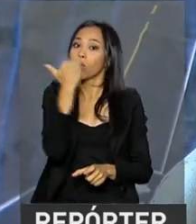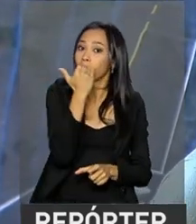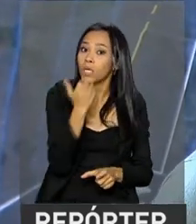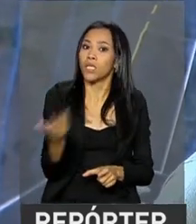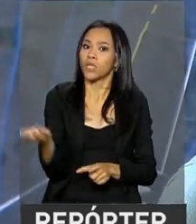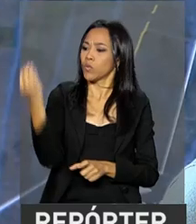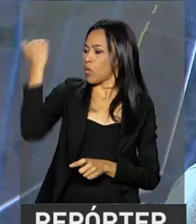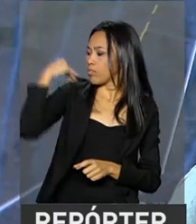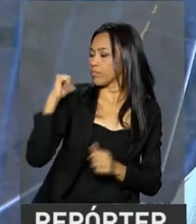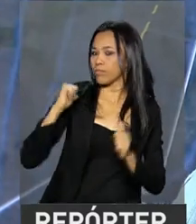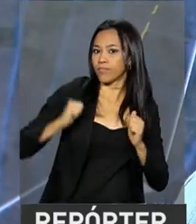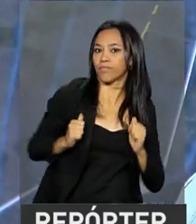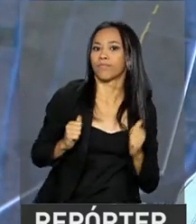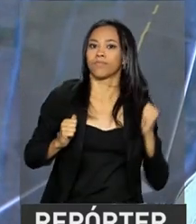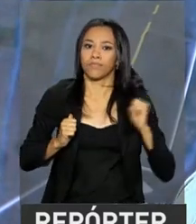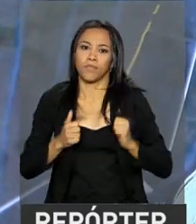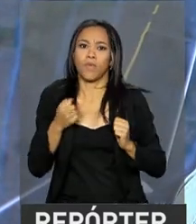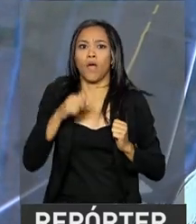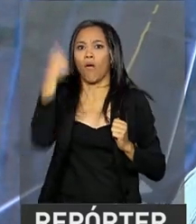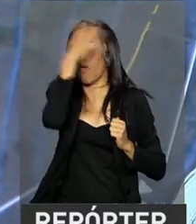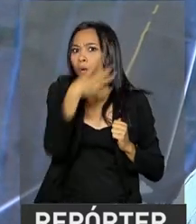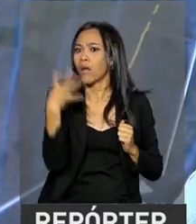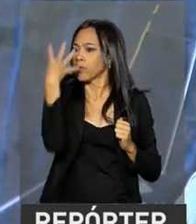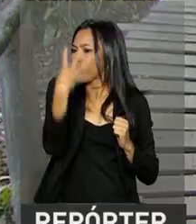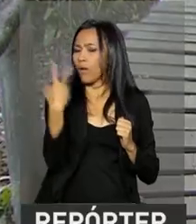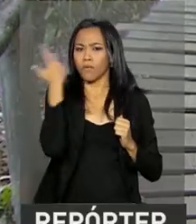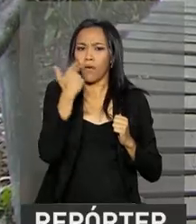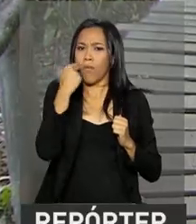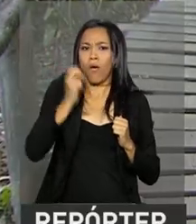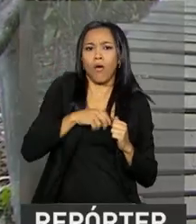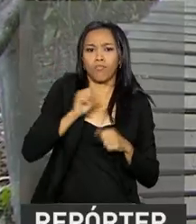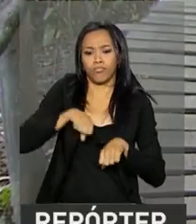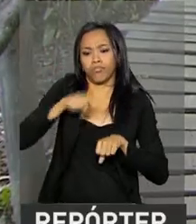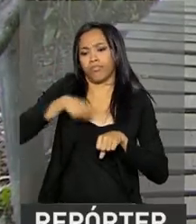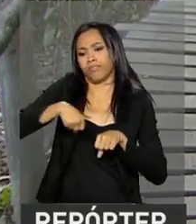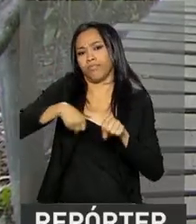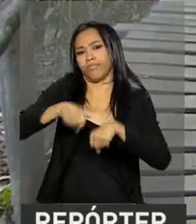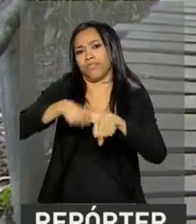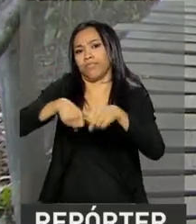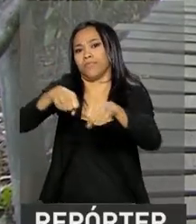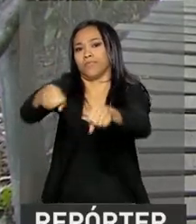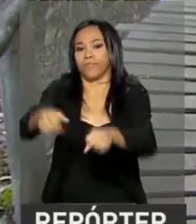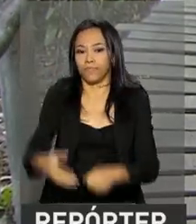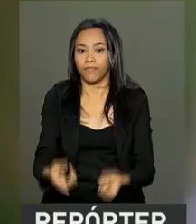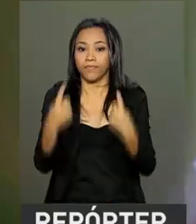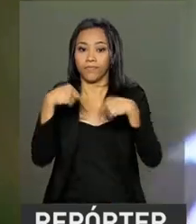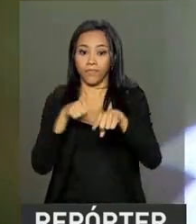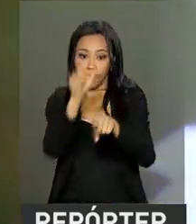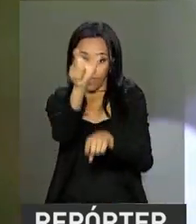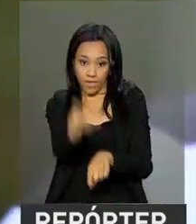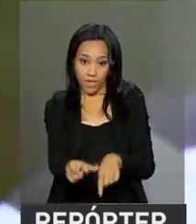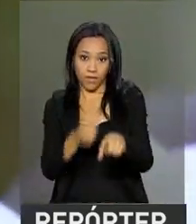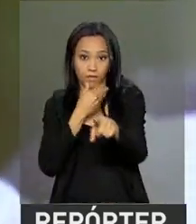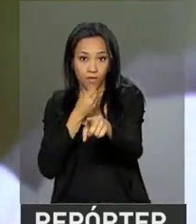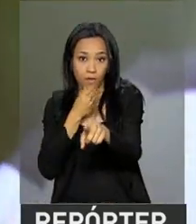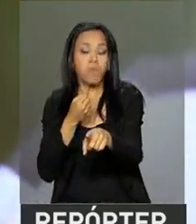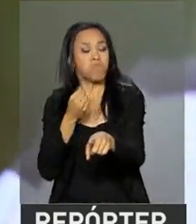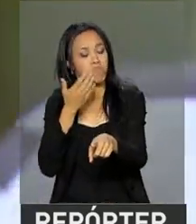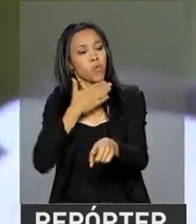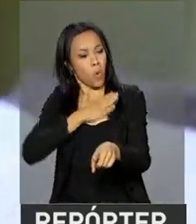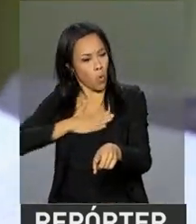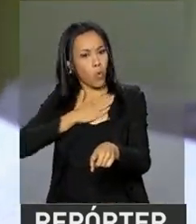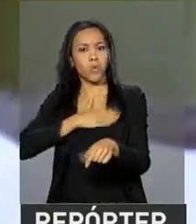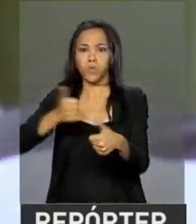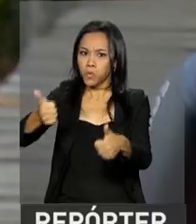ele pode ficar até mais de 4 horas pedalando aqui tranquilamente. Foi a primeira vez do Rui na Floresta Nacional de Brasília. Ele aprovou a trilha